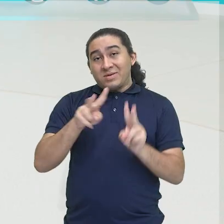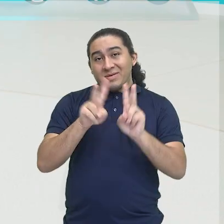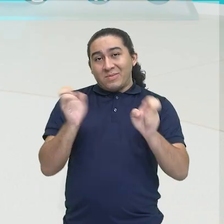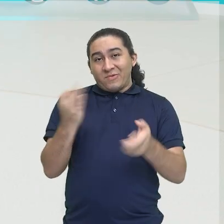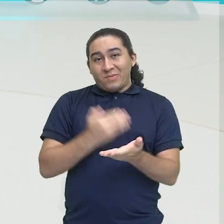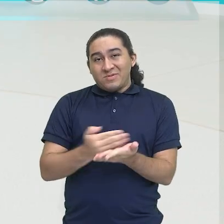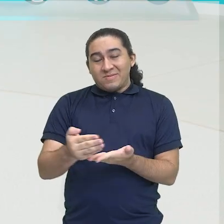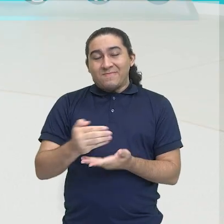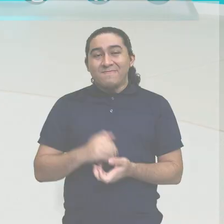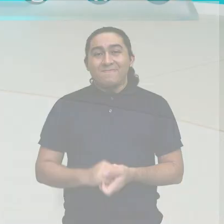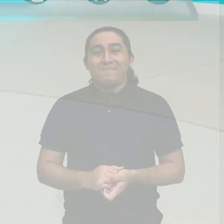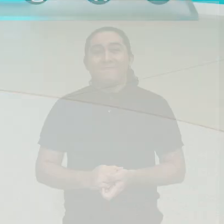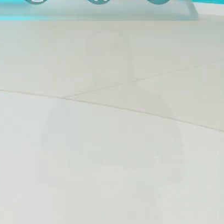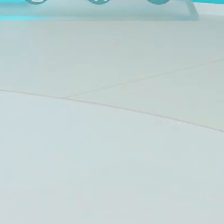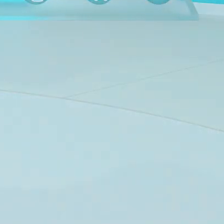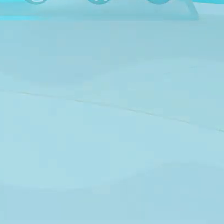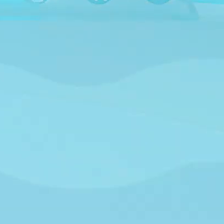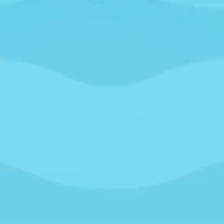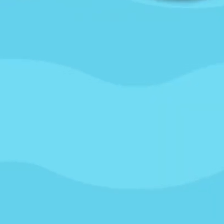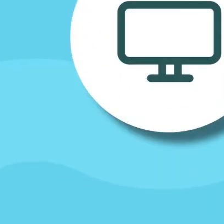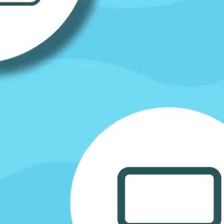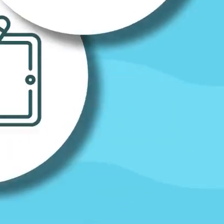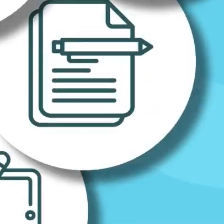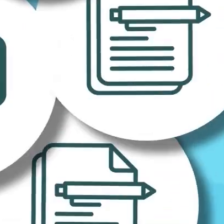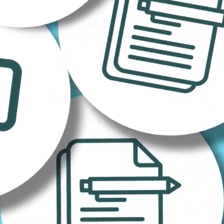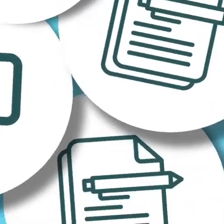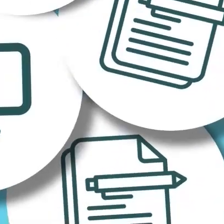vamos à nossa aula.